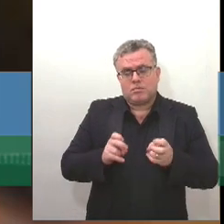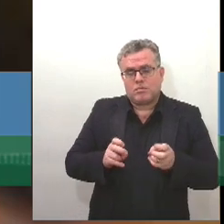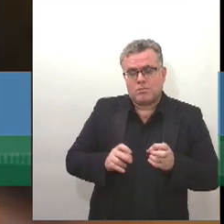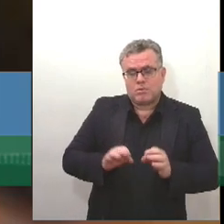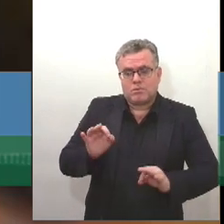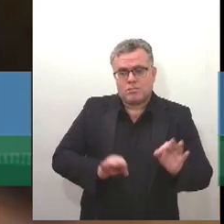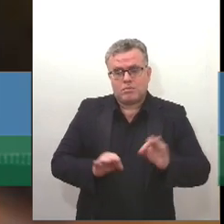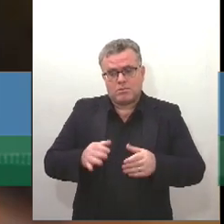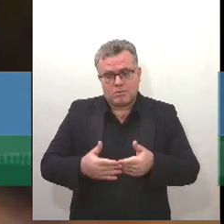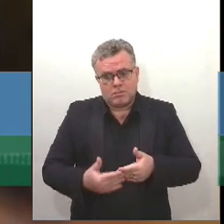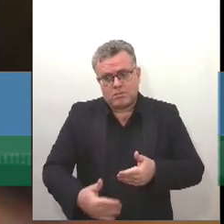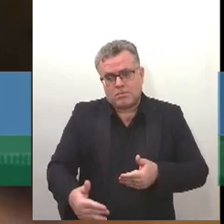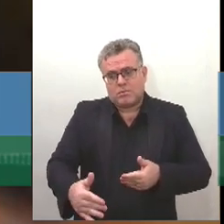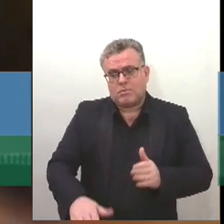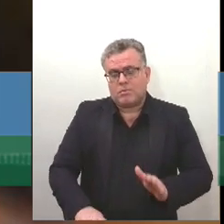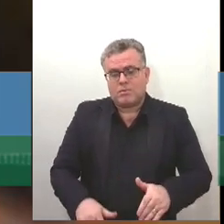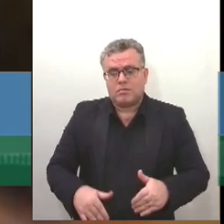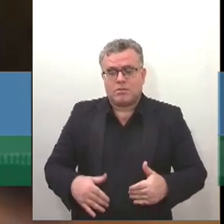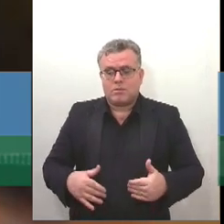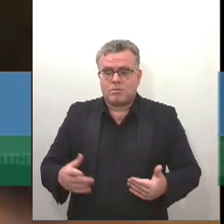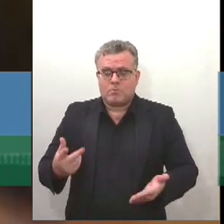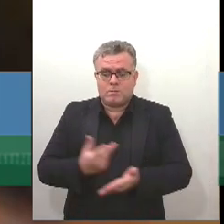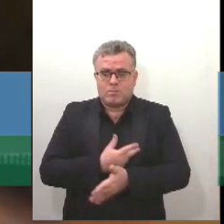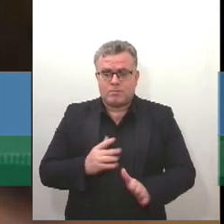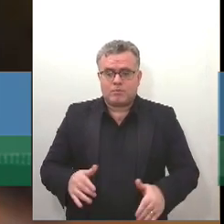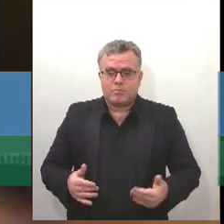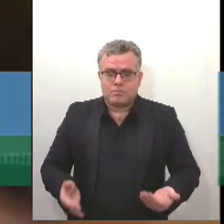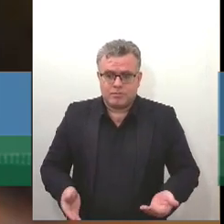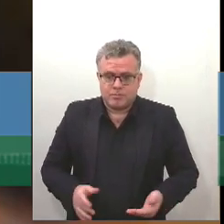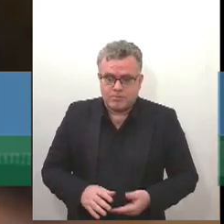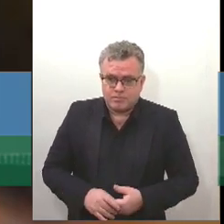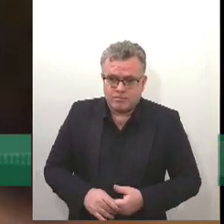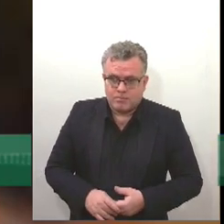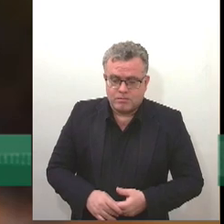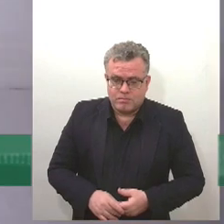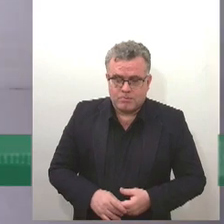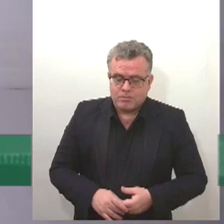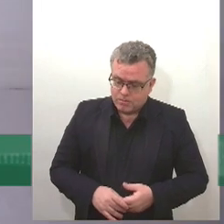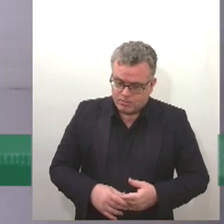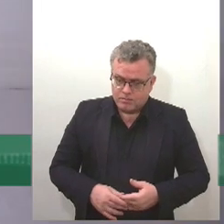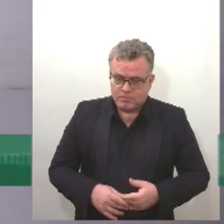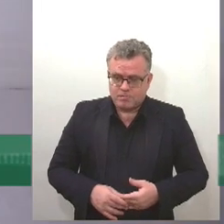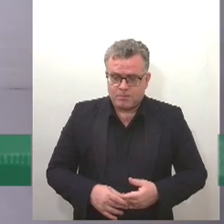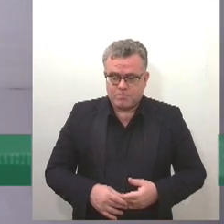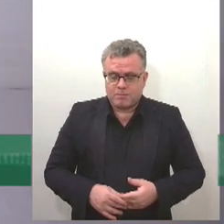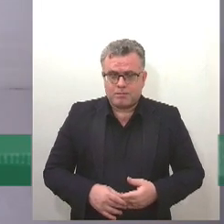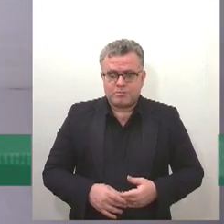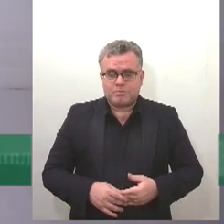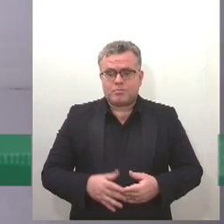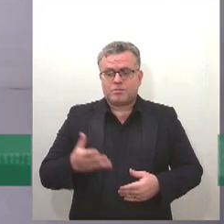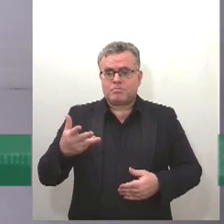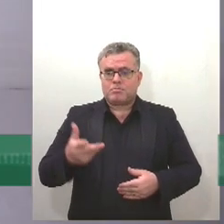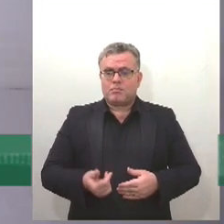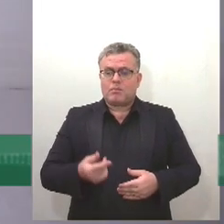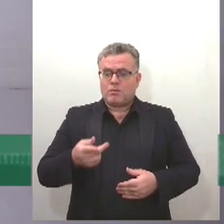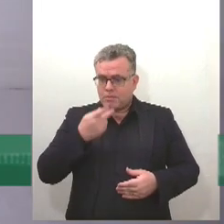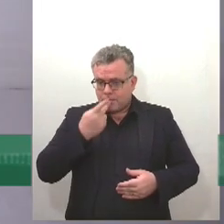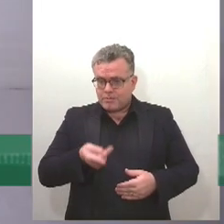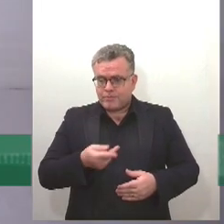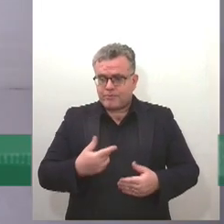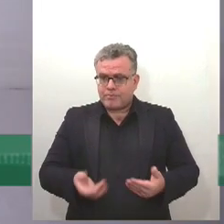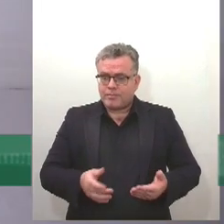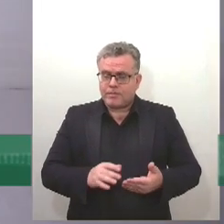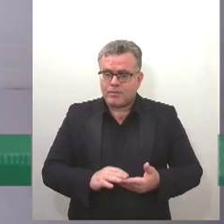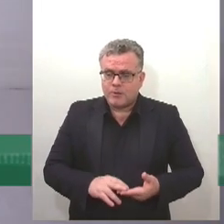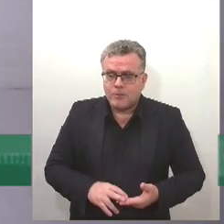elevados provavelmente terão que ser feitos ao longo do tempo Maravilha professor Marcos Cintra bom eh Meli colocado aí